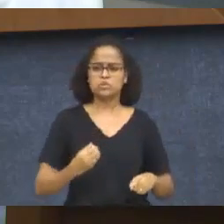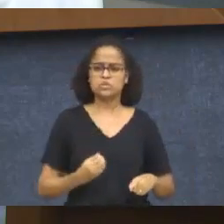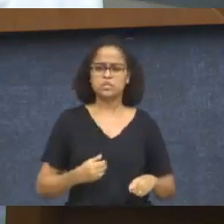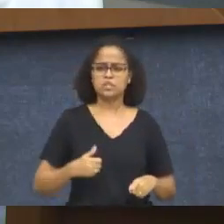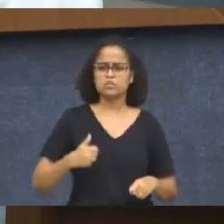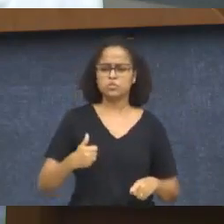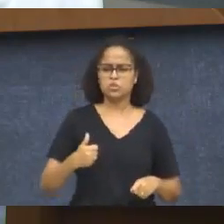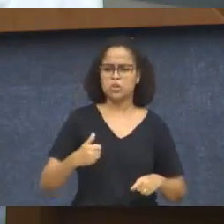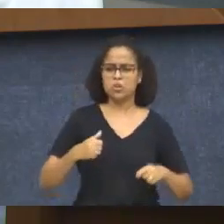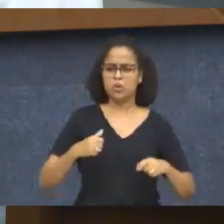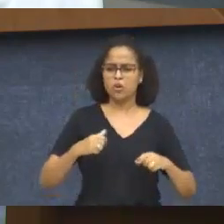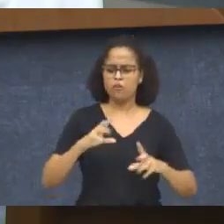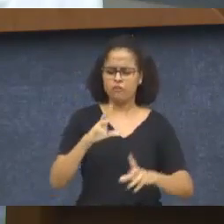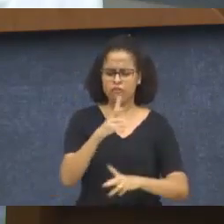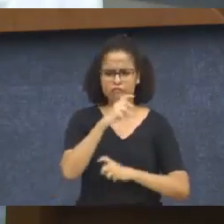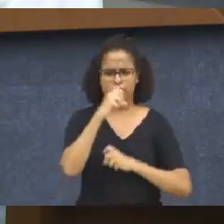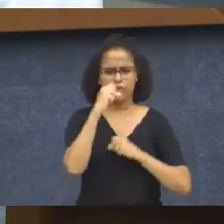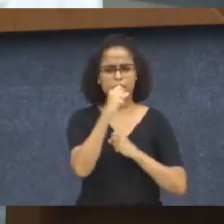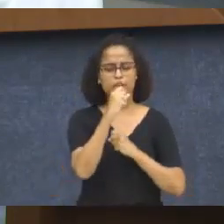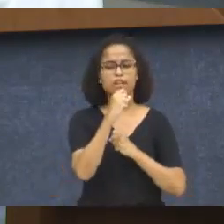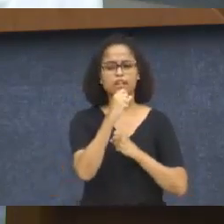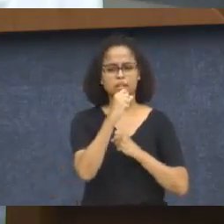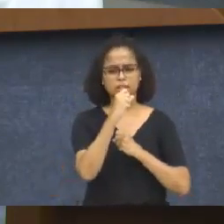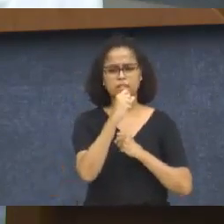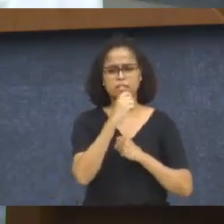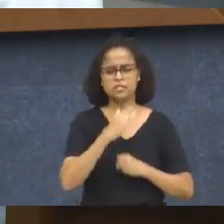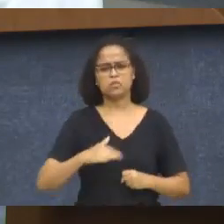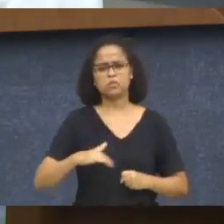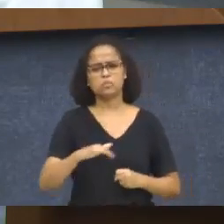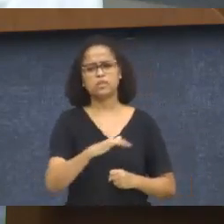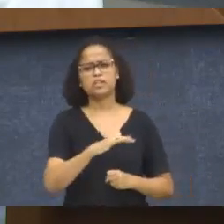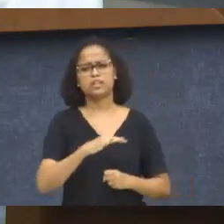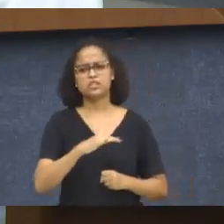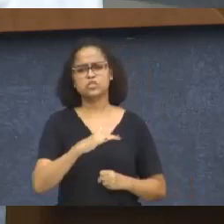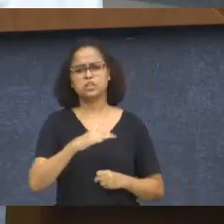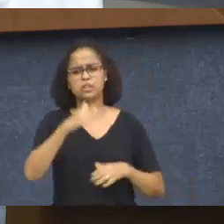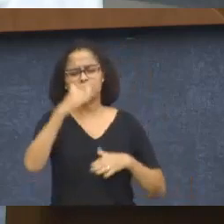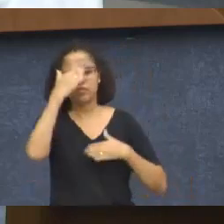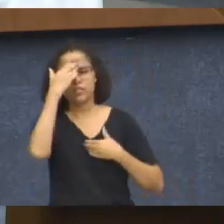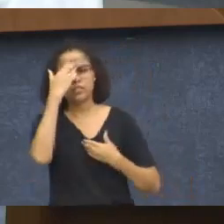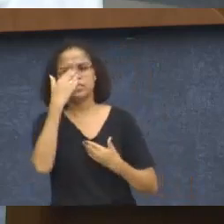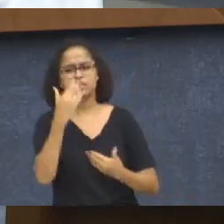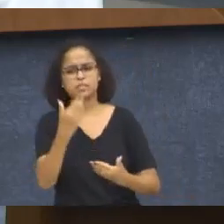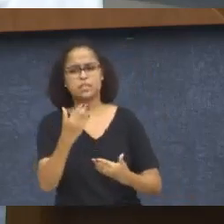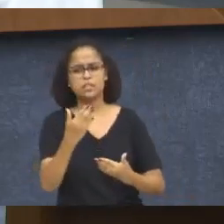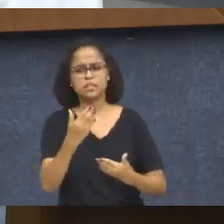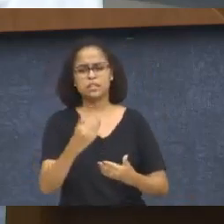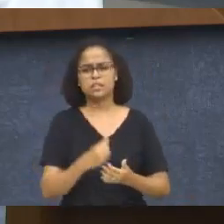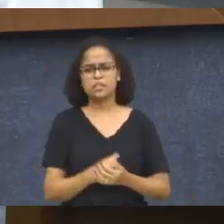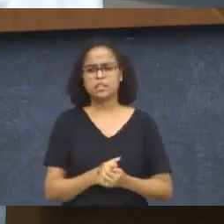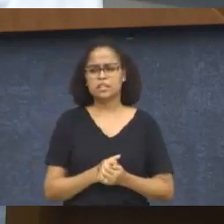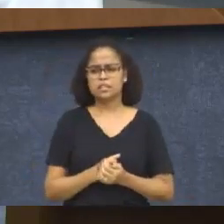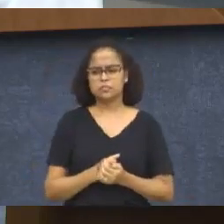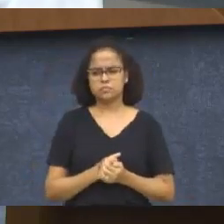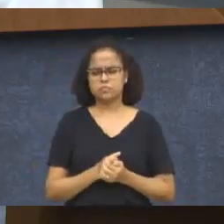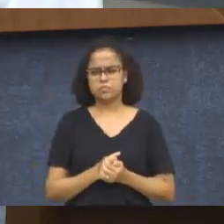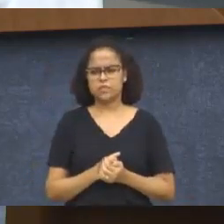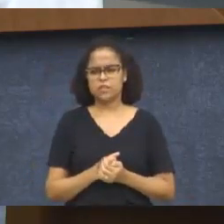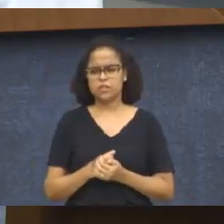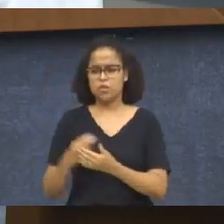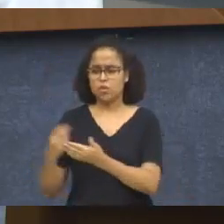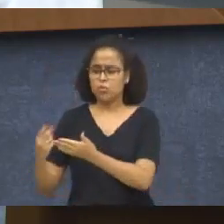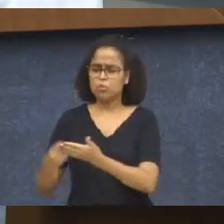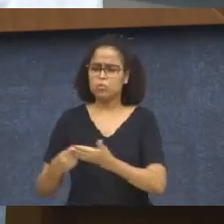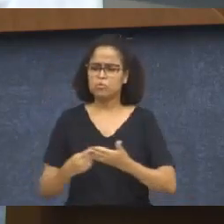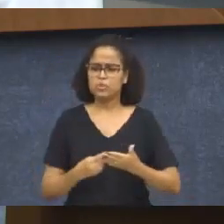fortalece o ambiente e esse ecossistema de inovação para a cidade. Queria agradecer o convite da AMM e dizer que essa pauta agora avança em